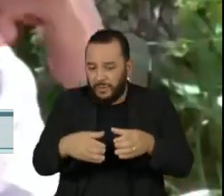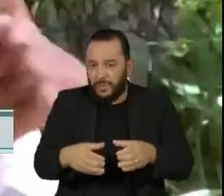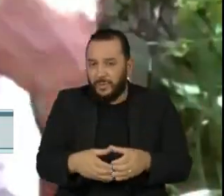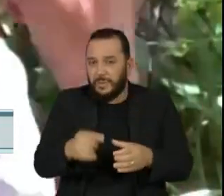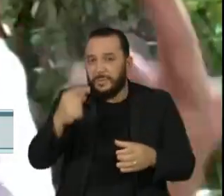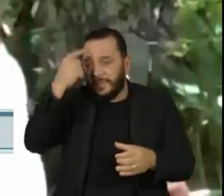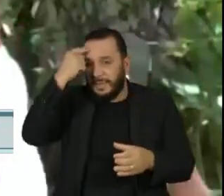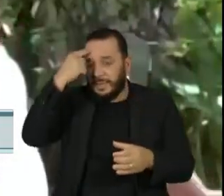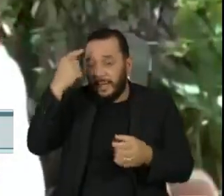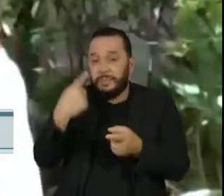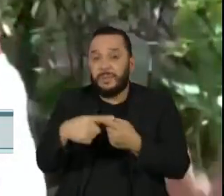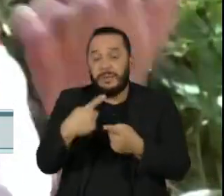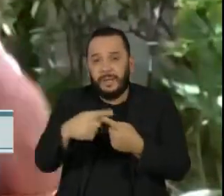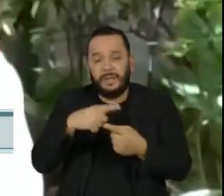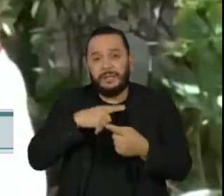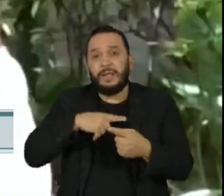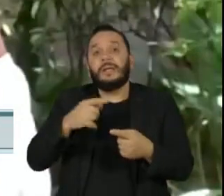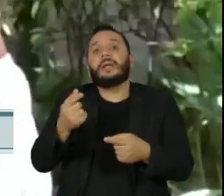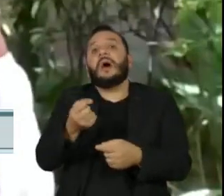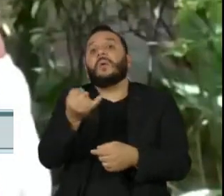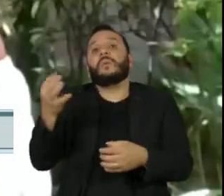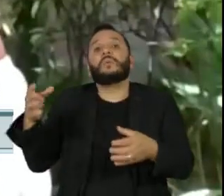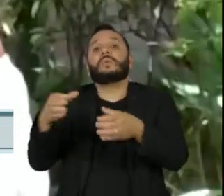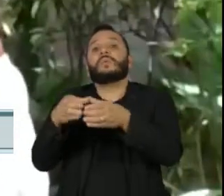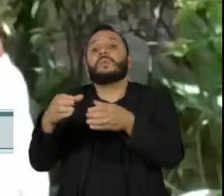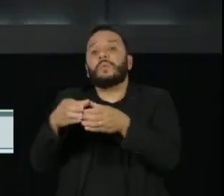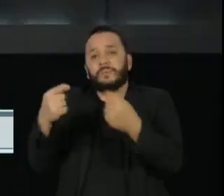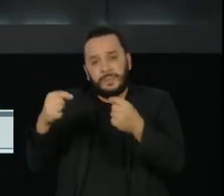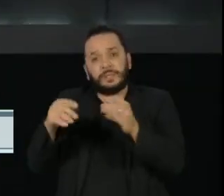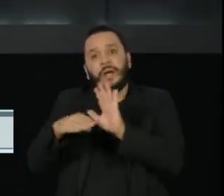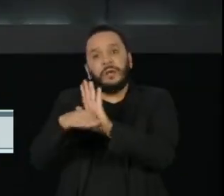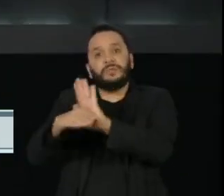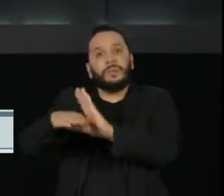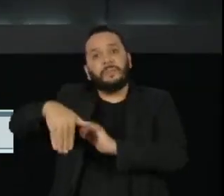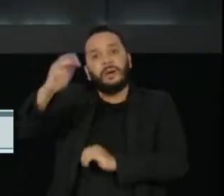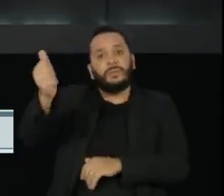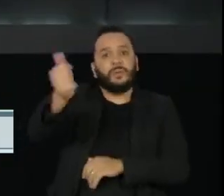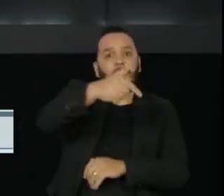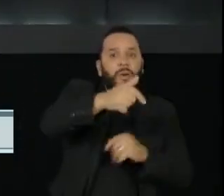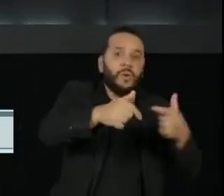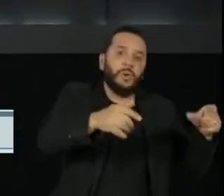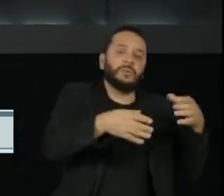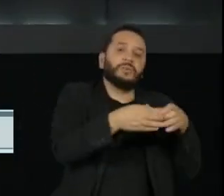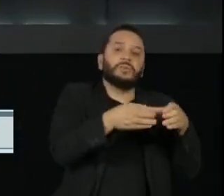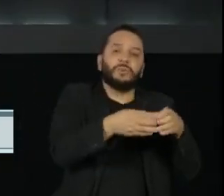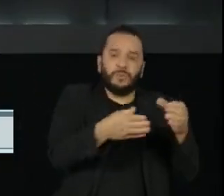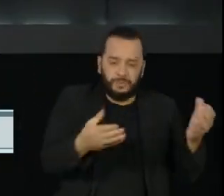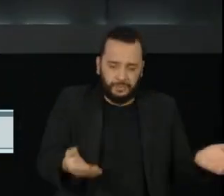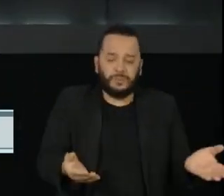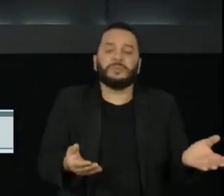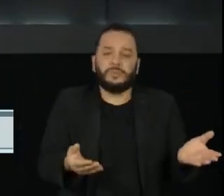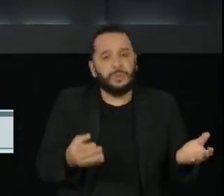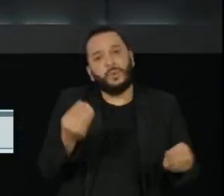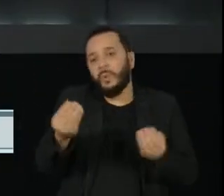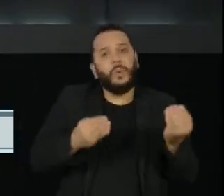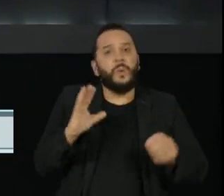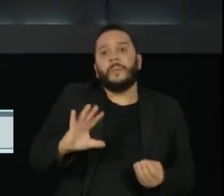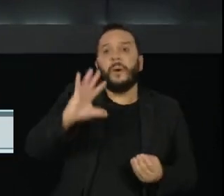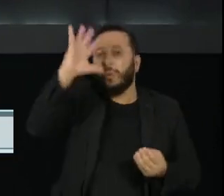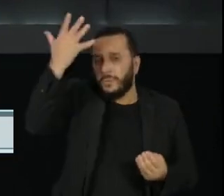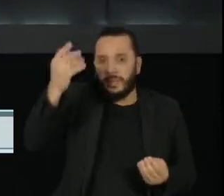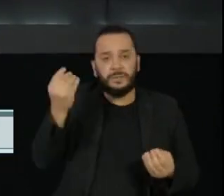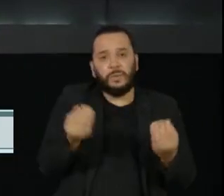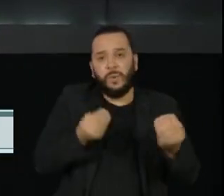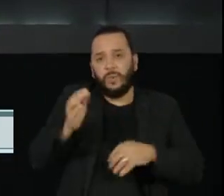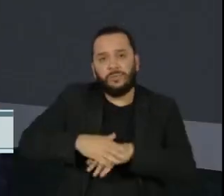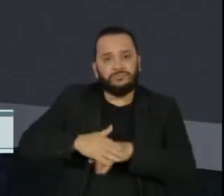políticas, porque pensar esses recortes também vão dar desdobramentos diferentes para esse direcionamento de como ela acontece e como ela é